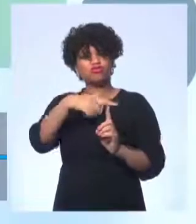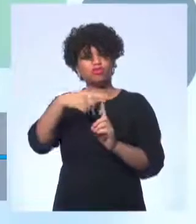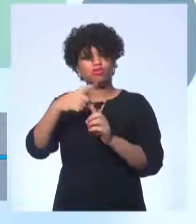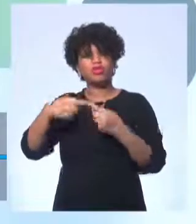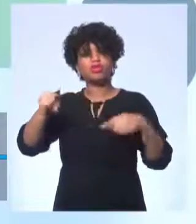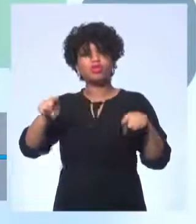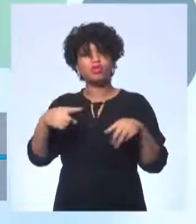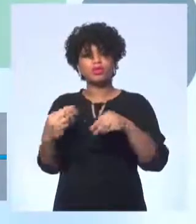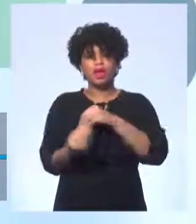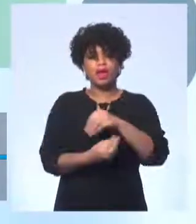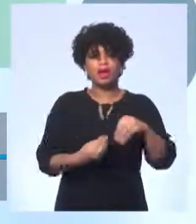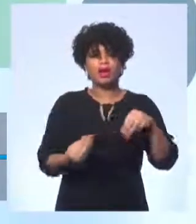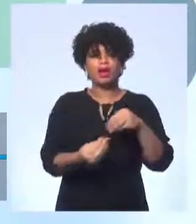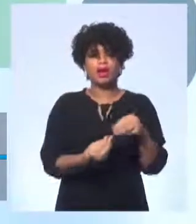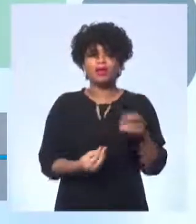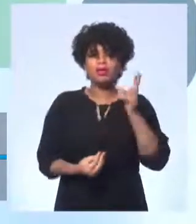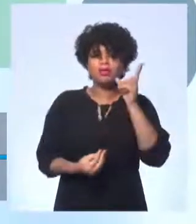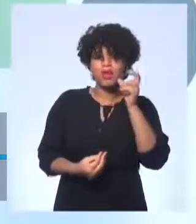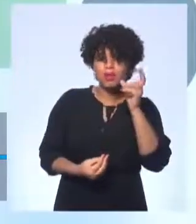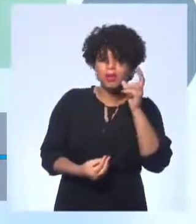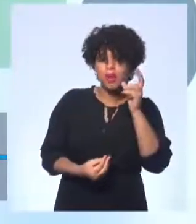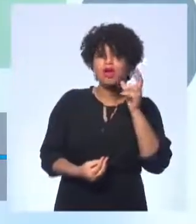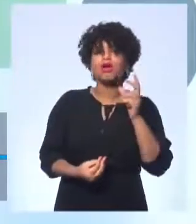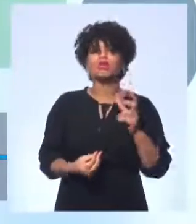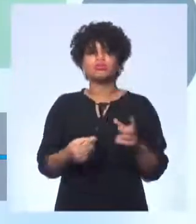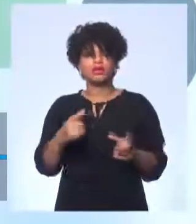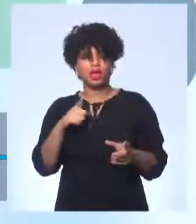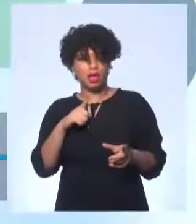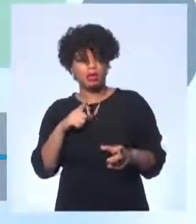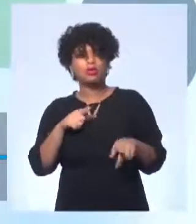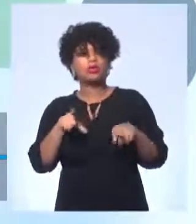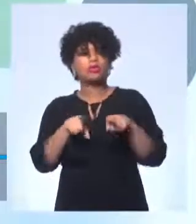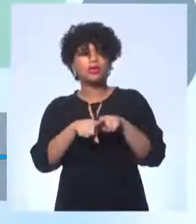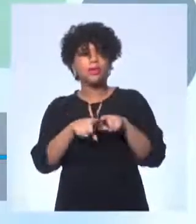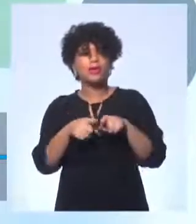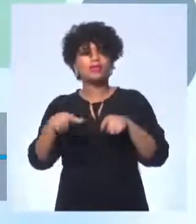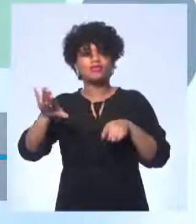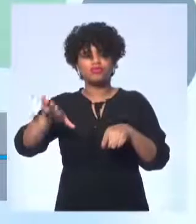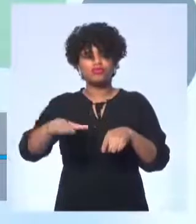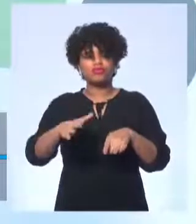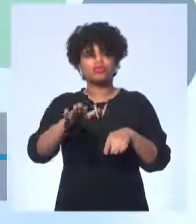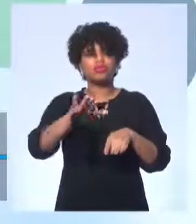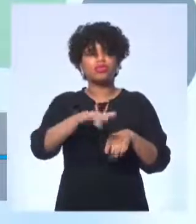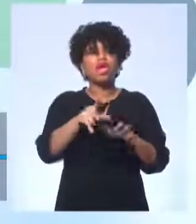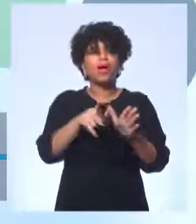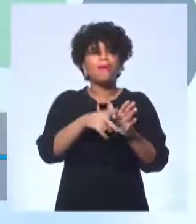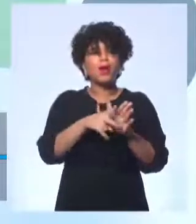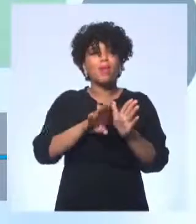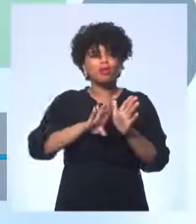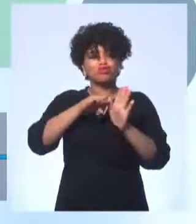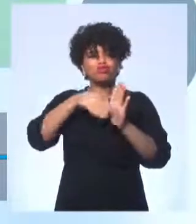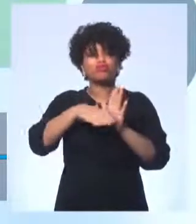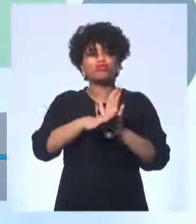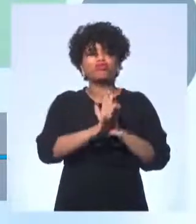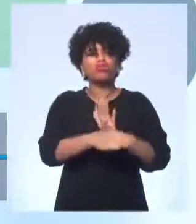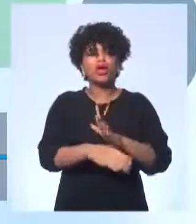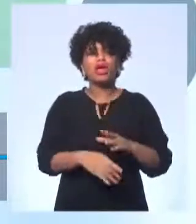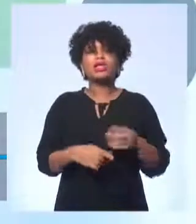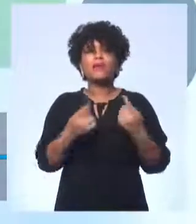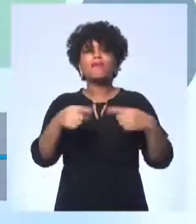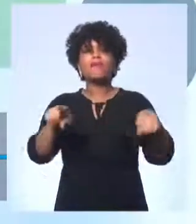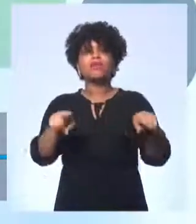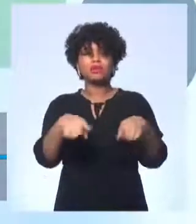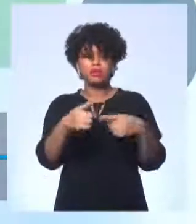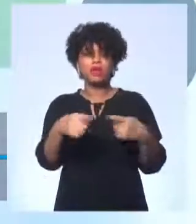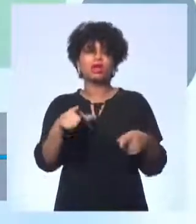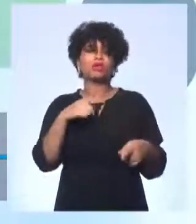Então, aquele fenômeno sonoro, né? Aquela onda sonora que nós ouvimos, ela vibra, mas essa vibração ela